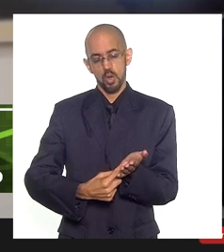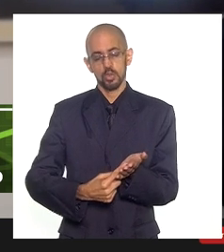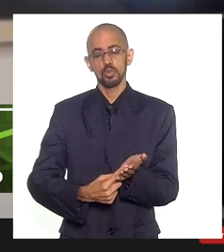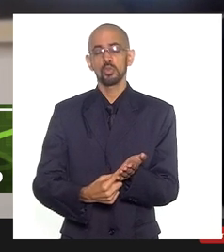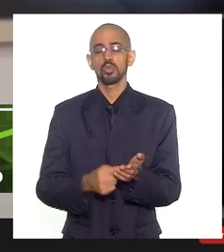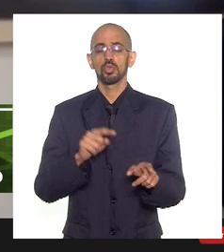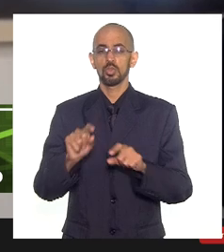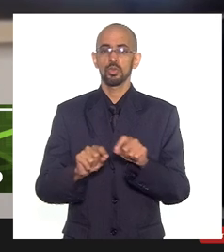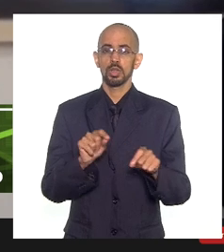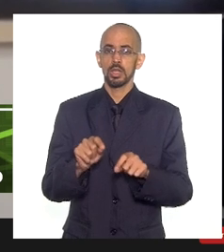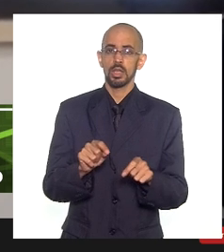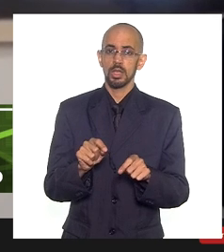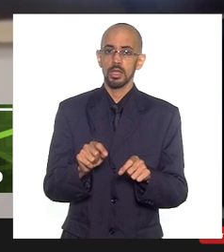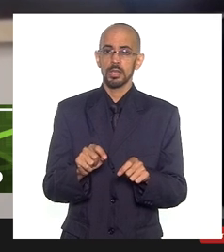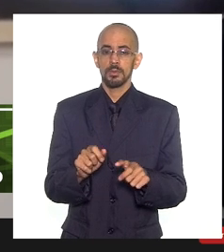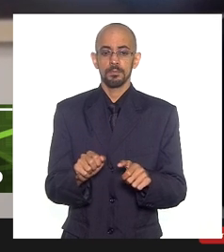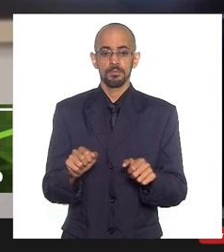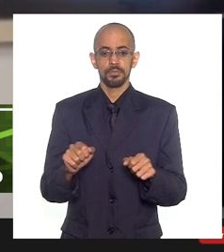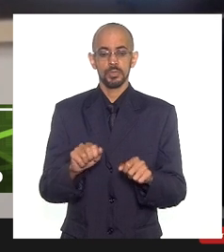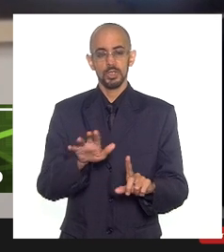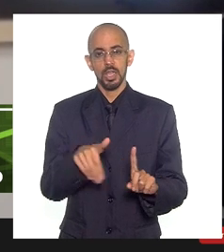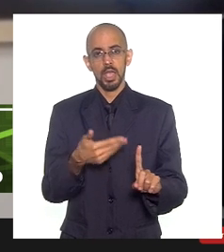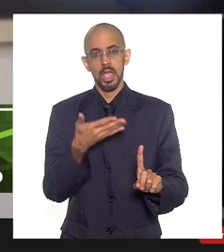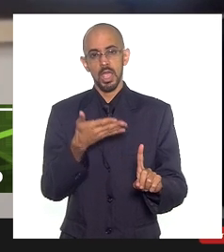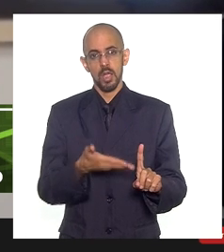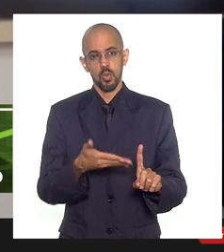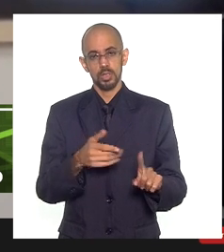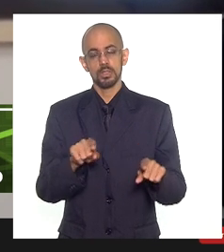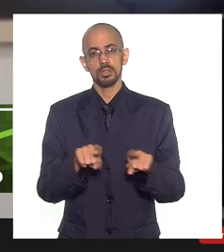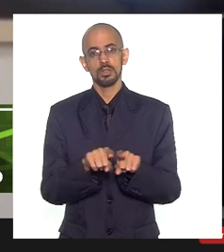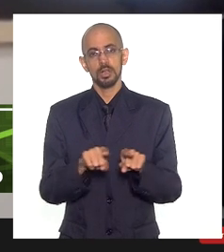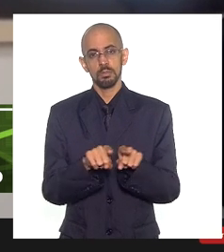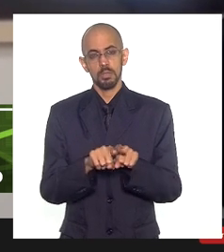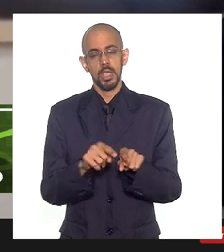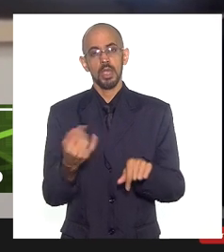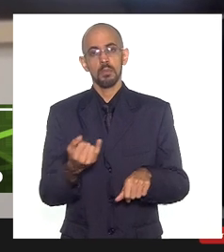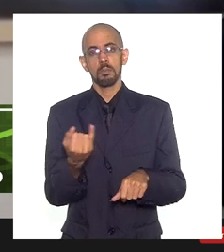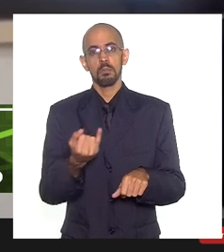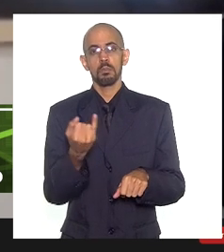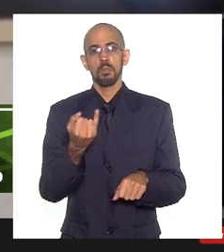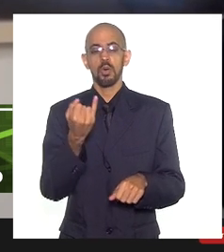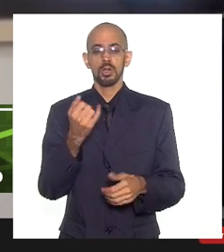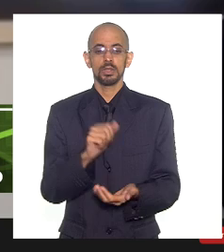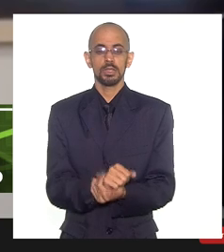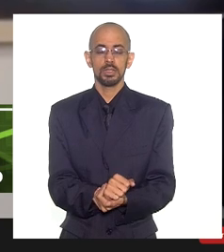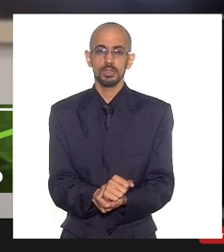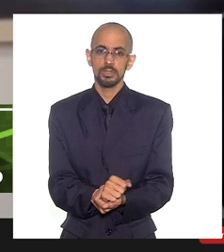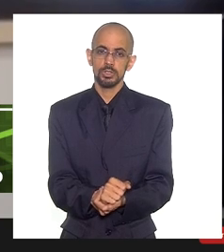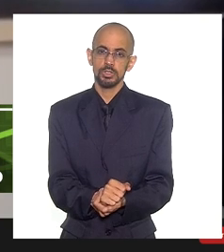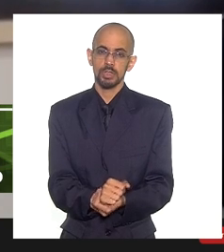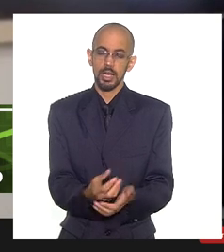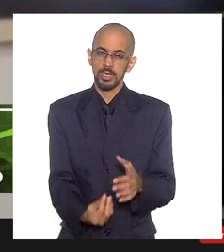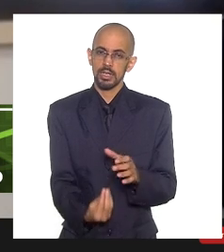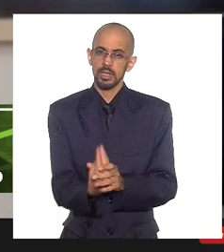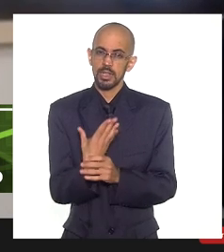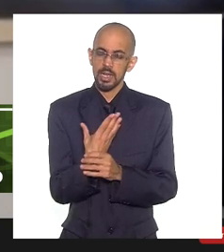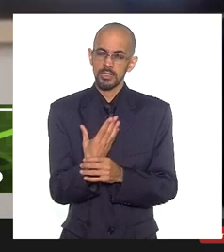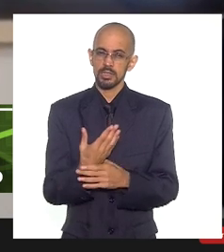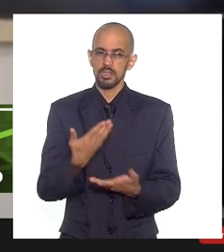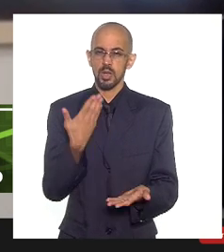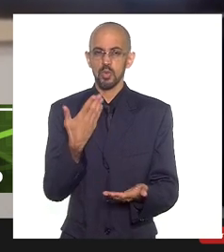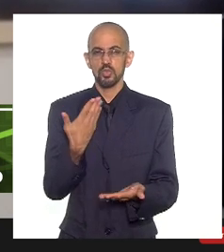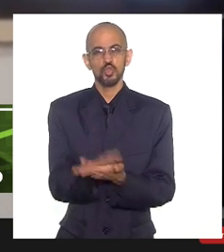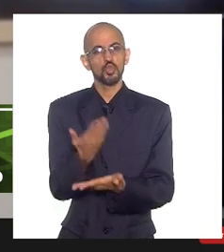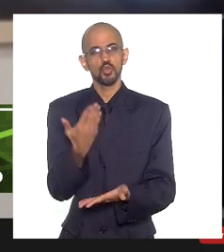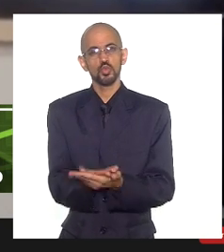em um reconhecimento também da importância da produção acadêmica e universitária no nosso